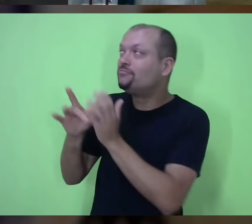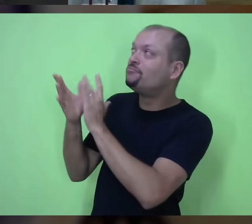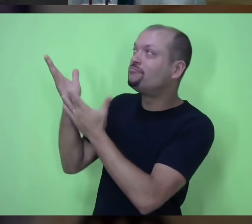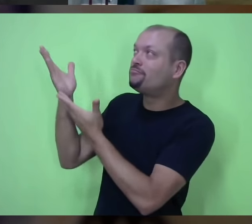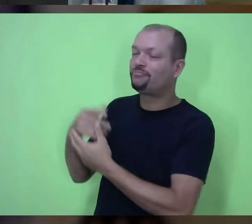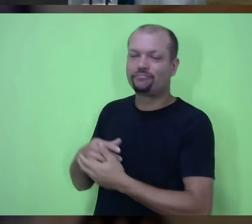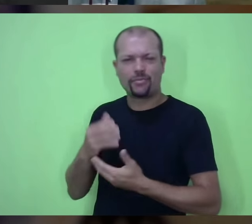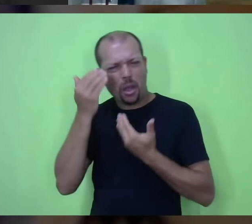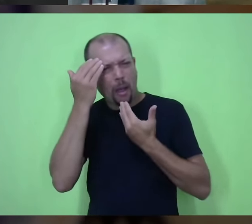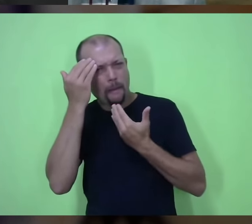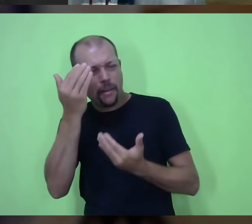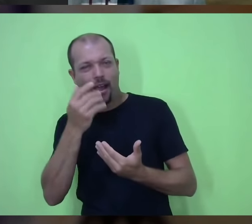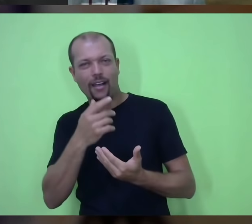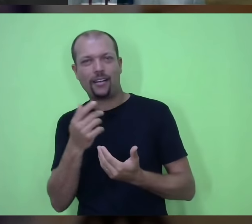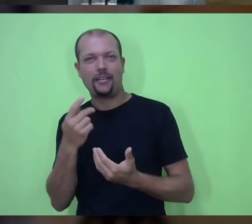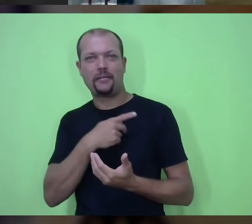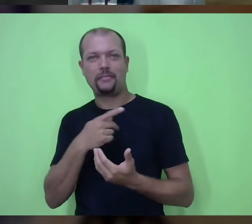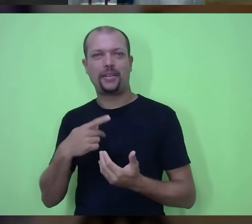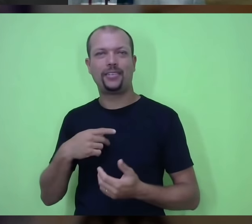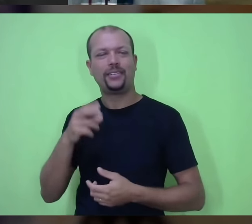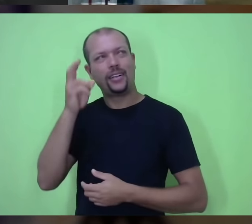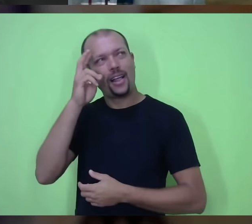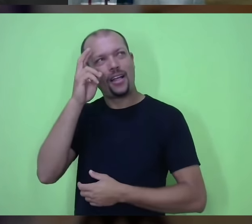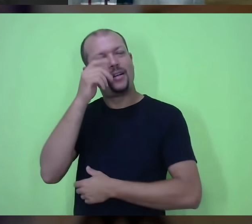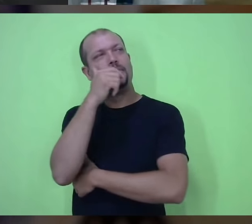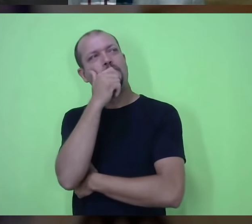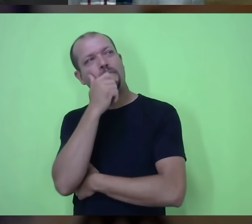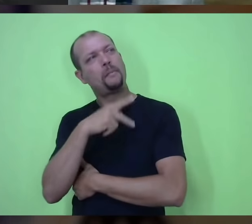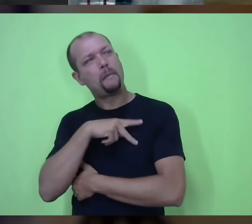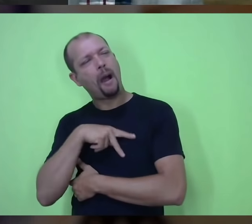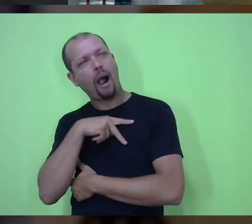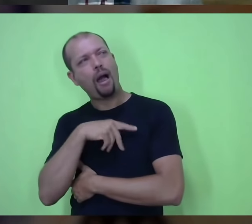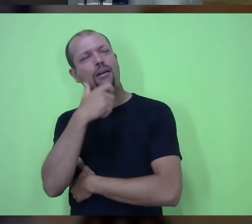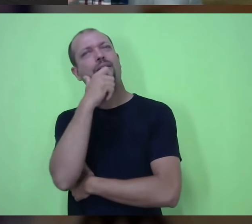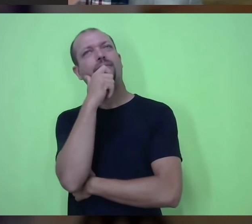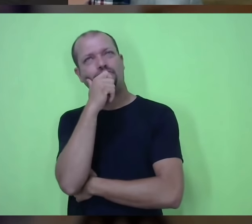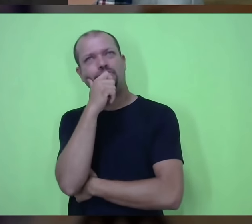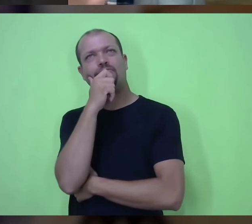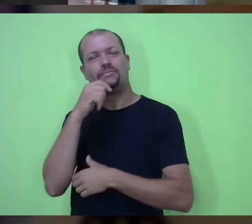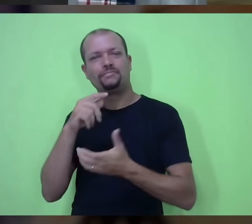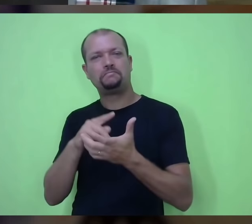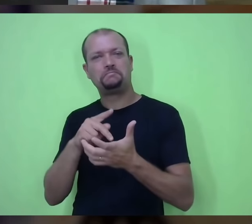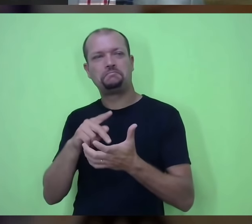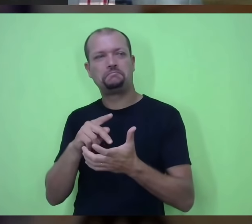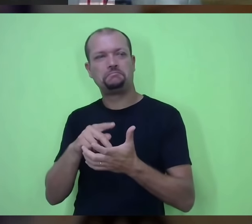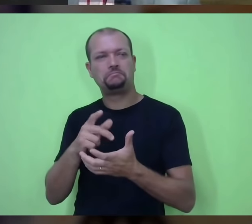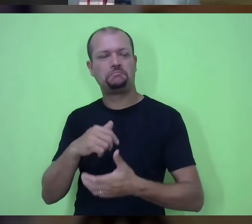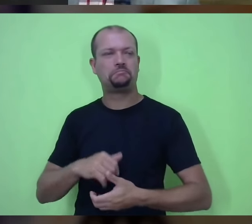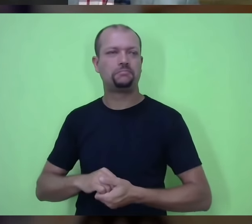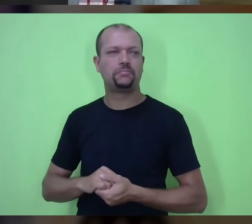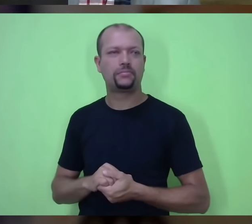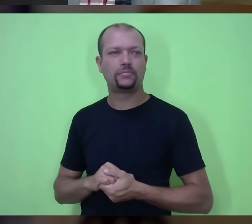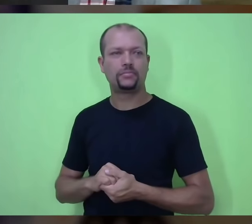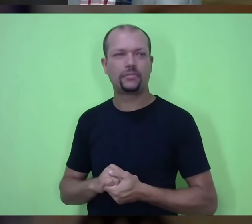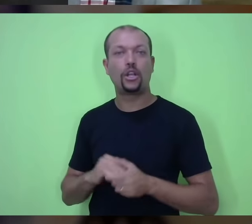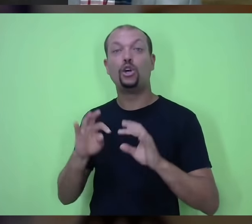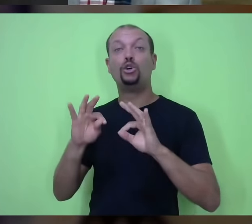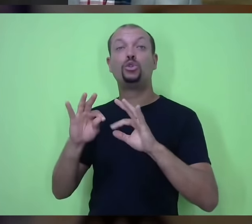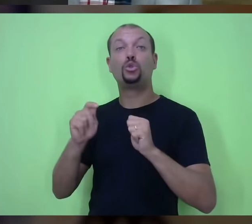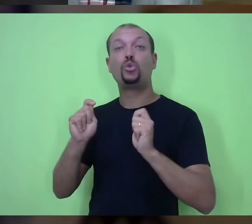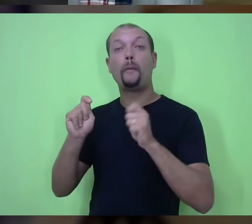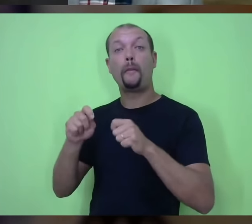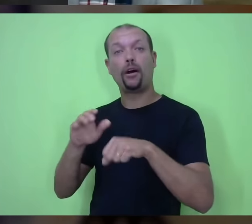Muito obrigado. Me lembrei aqui, aquela velha frase de Paulo, né? tudo me é